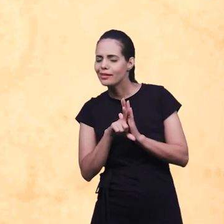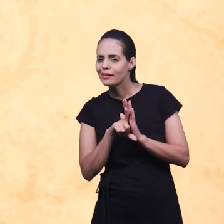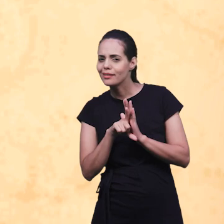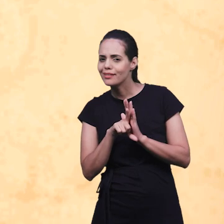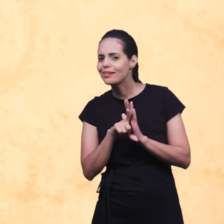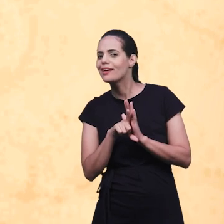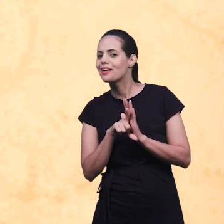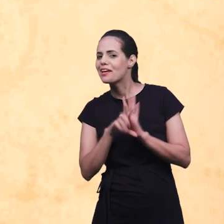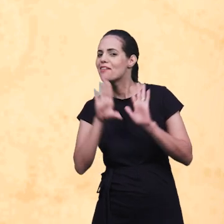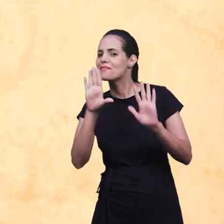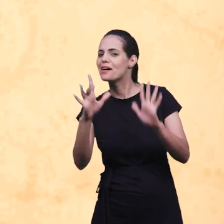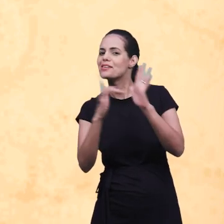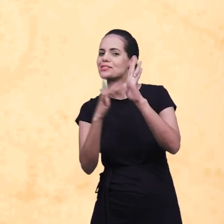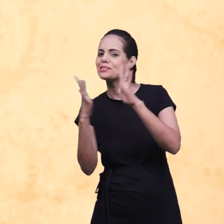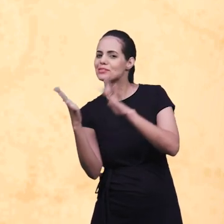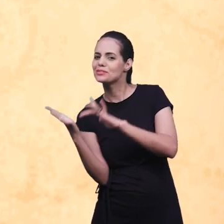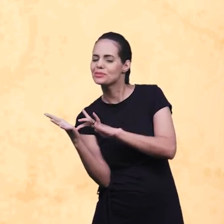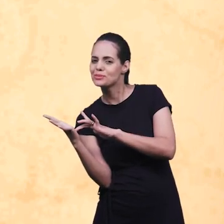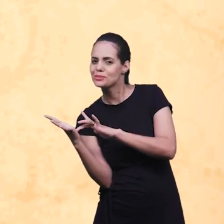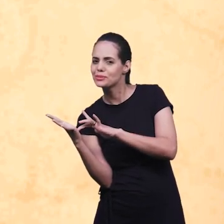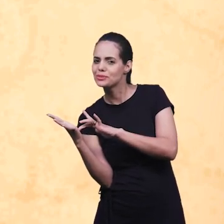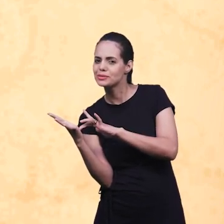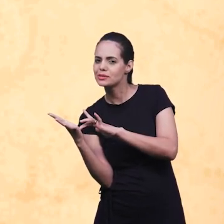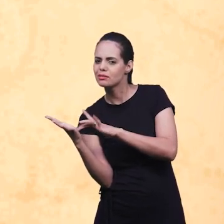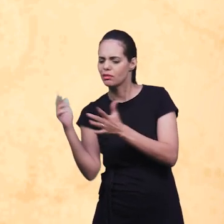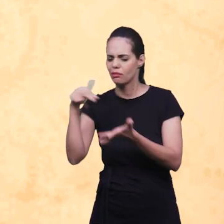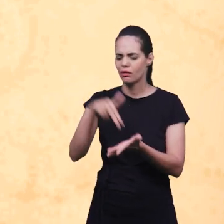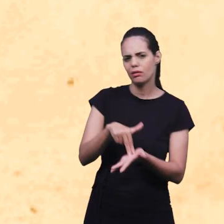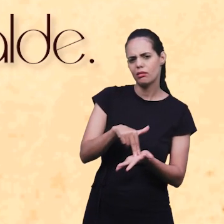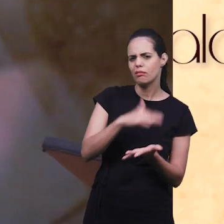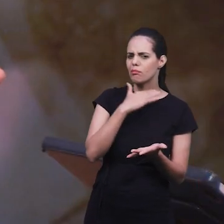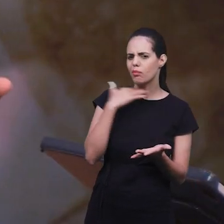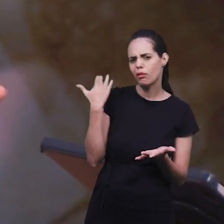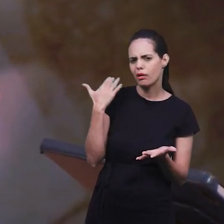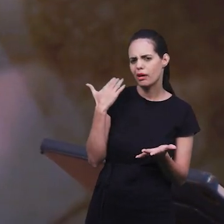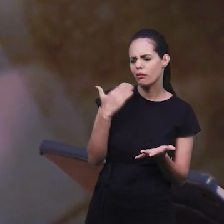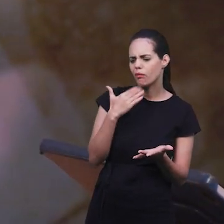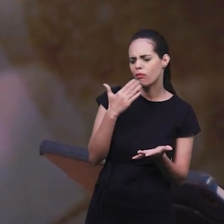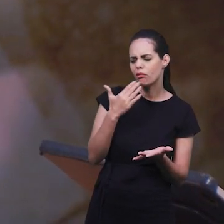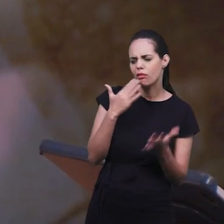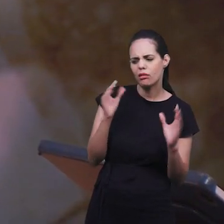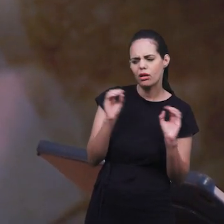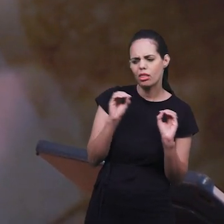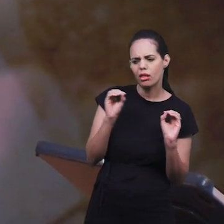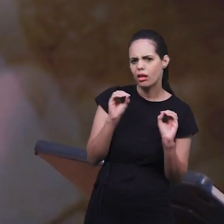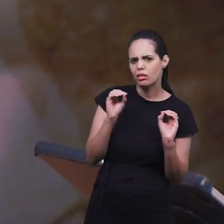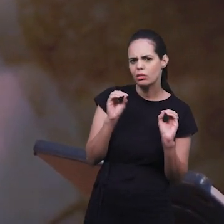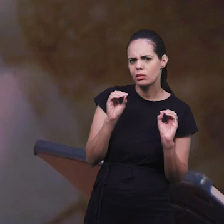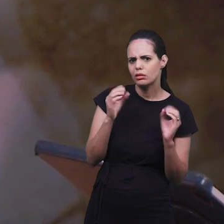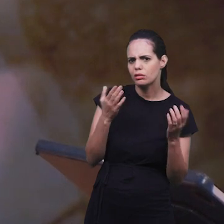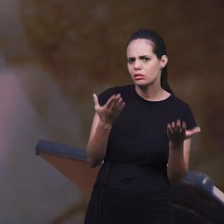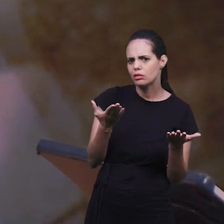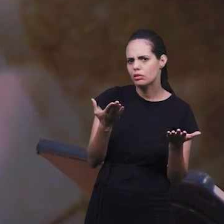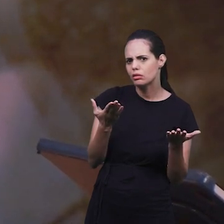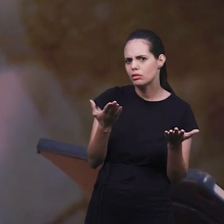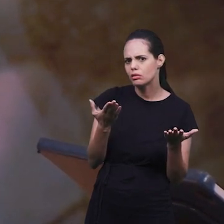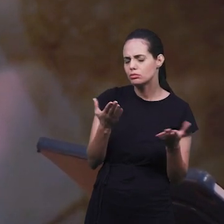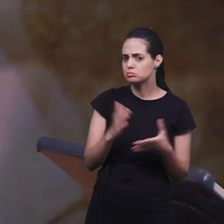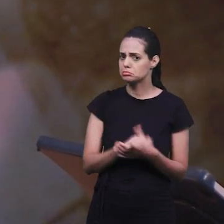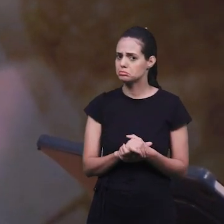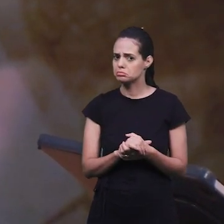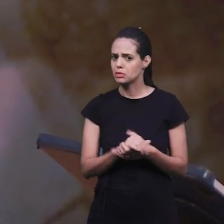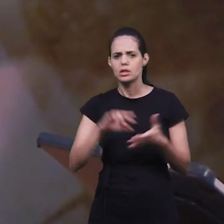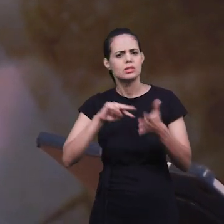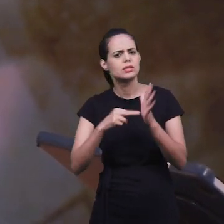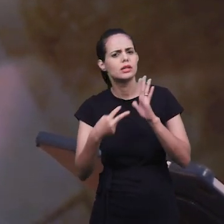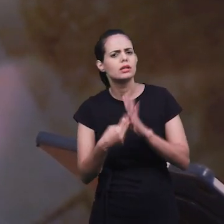segue-se que Cristo morreu debalde, ou seja, morreu em vão. Então ele diz aqui